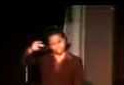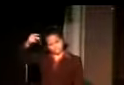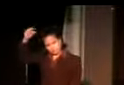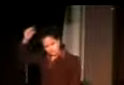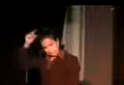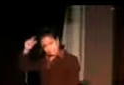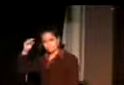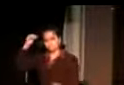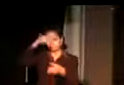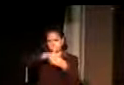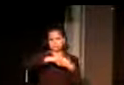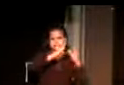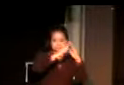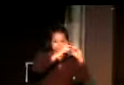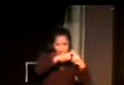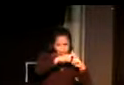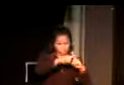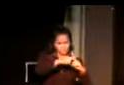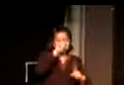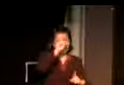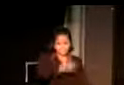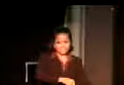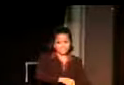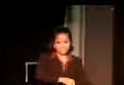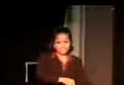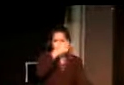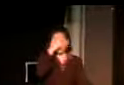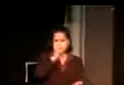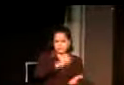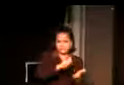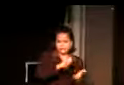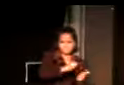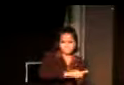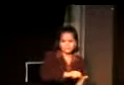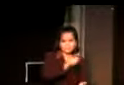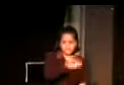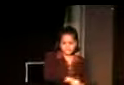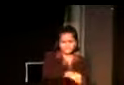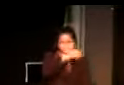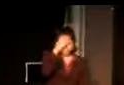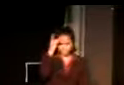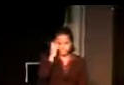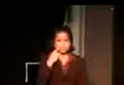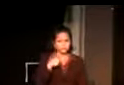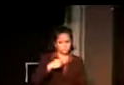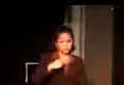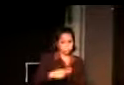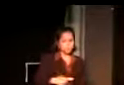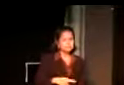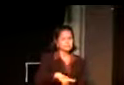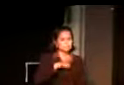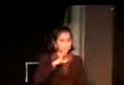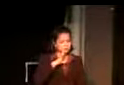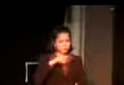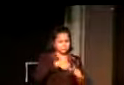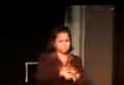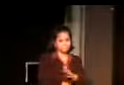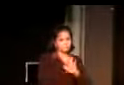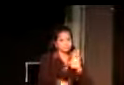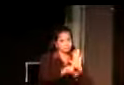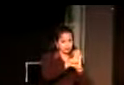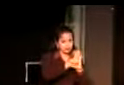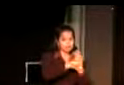respirava mas eles não queriam vivenciar o cerne da sua própria Confissão de